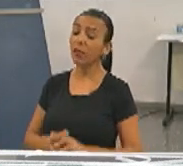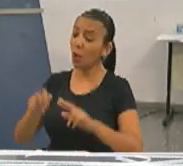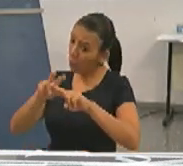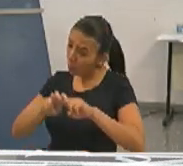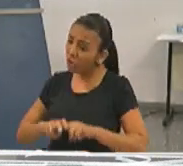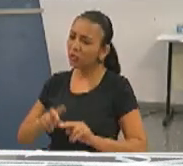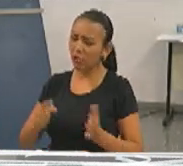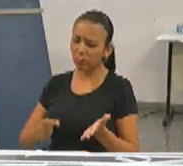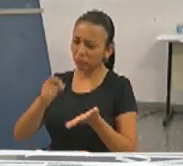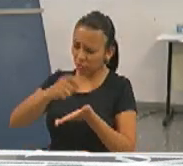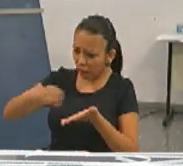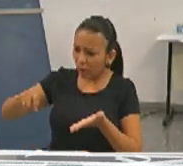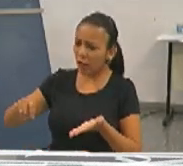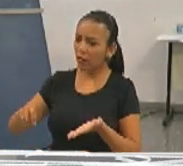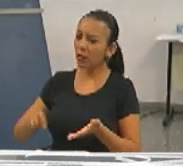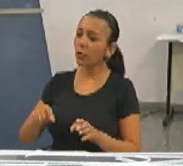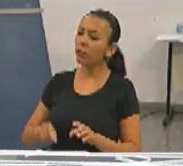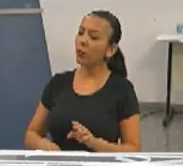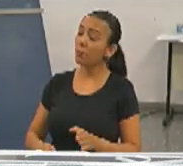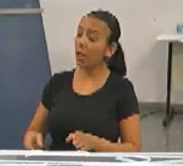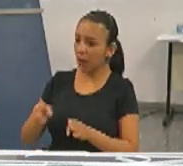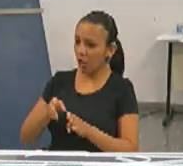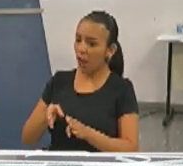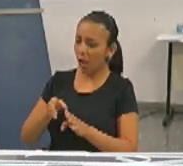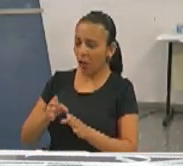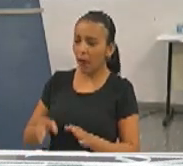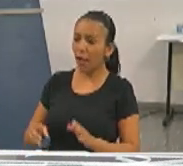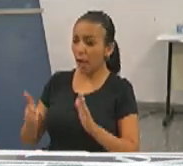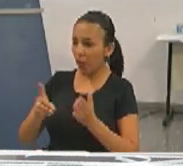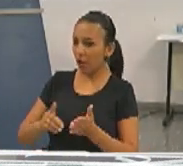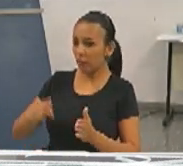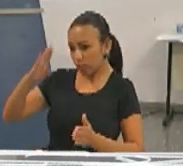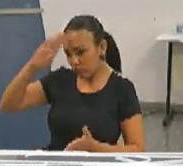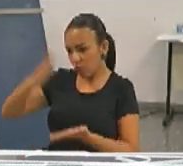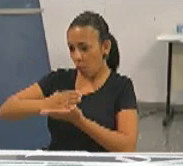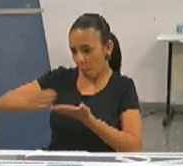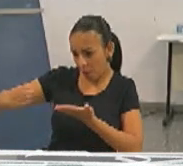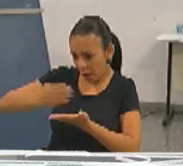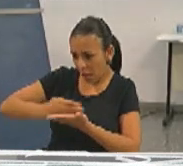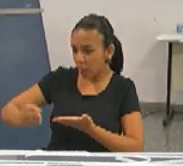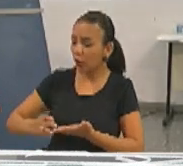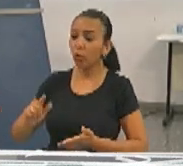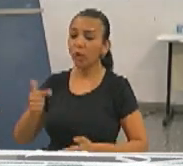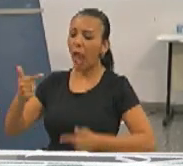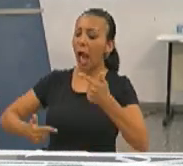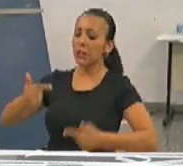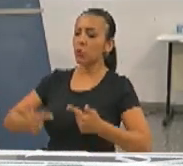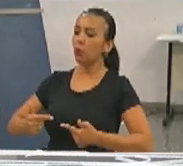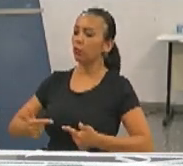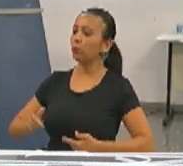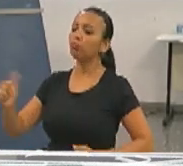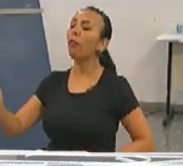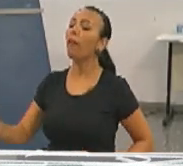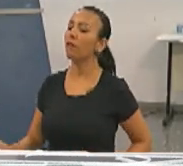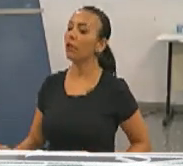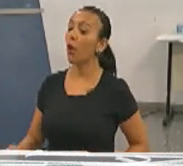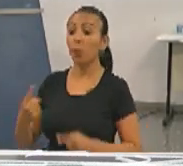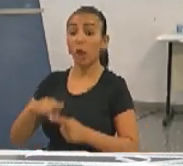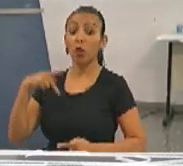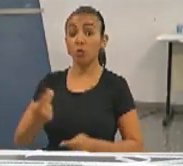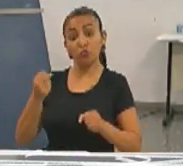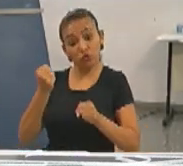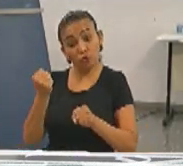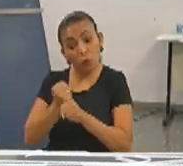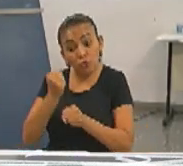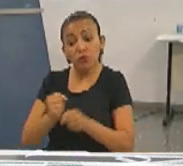nós colocamos princípios e diretrizes. Lá não tem ações, porque as ações nós vamos construir junto com as